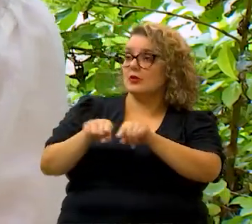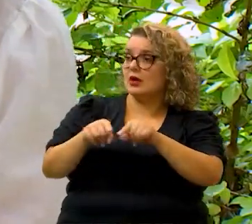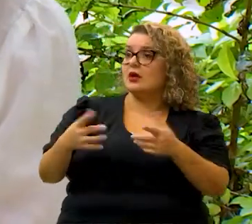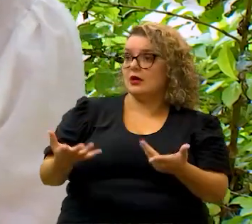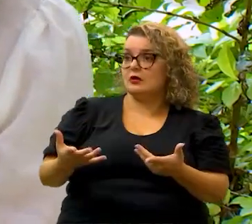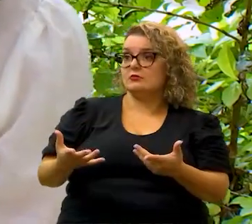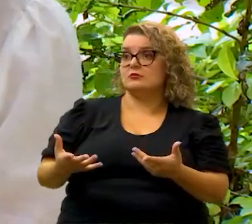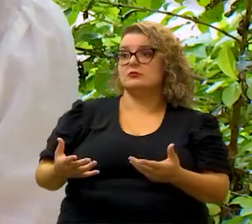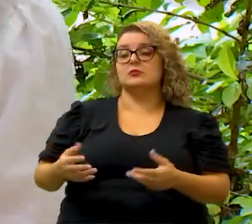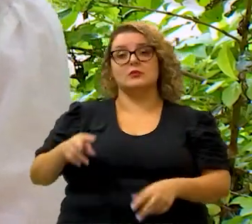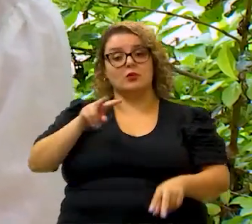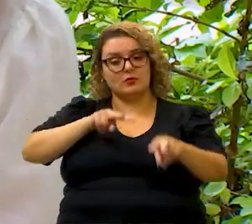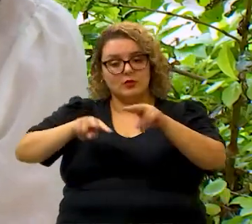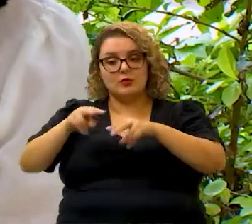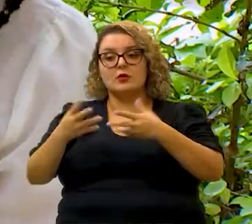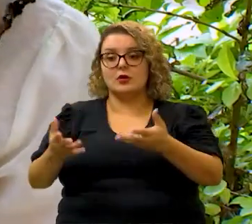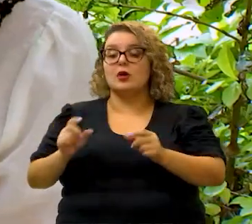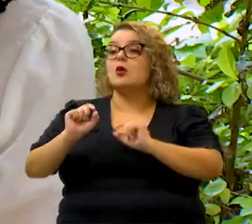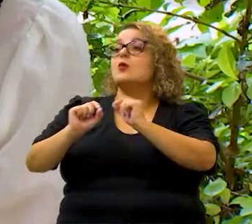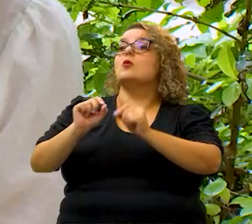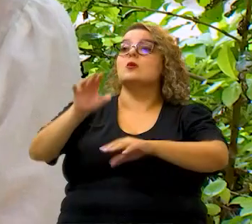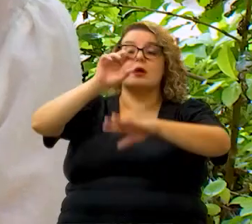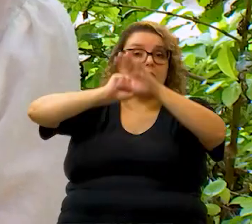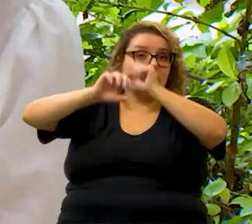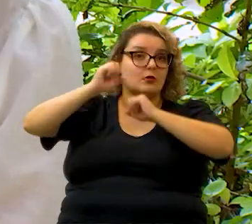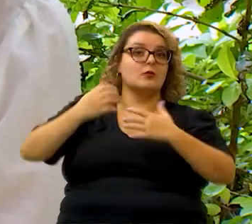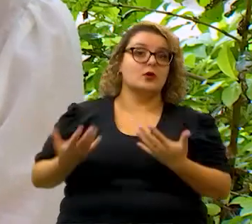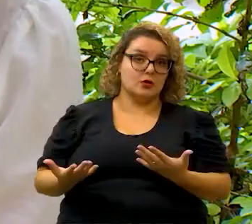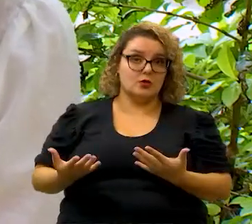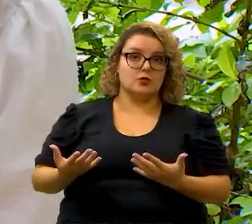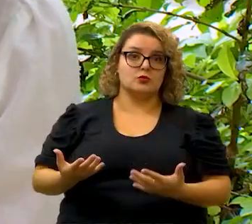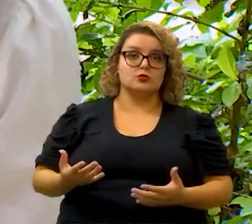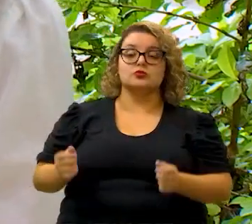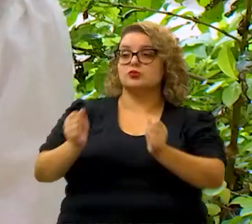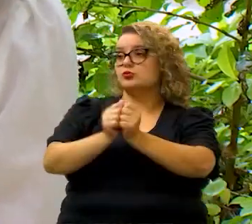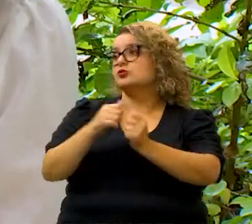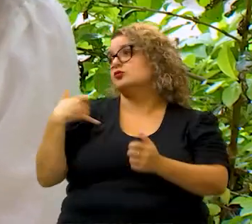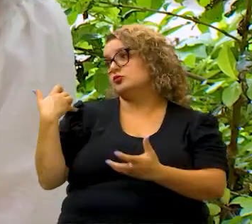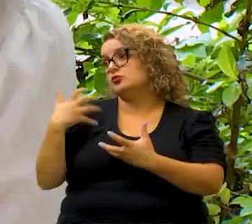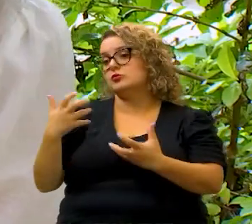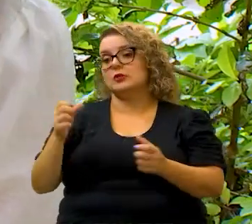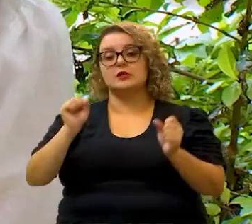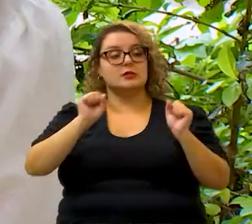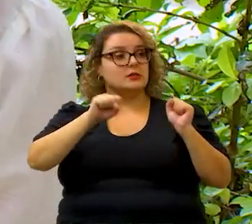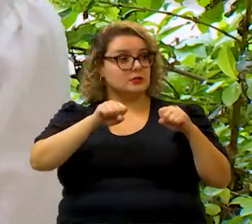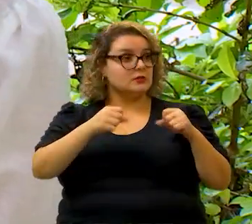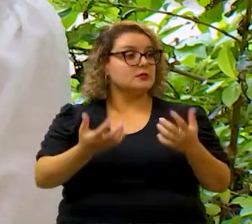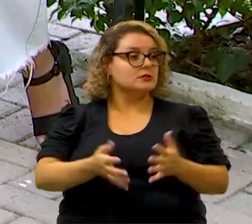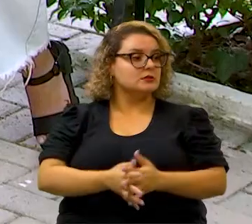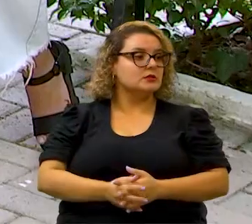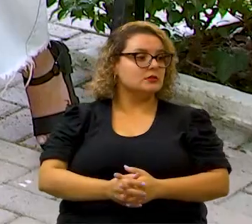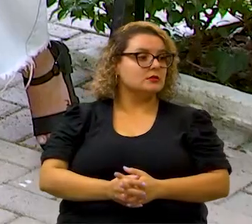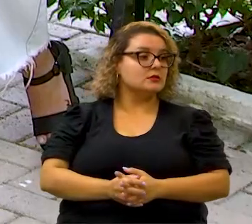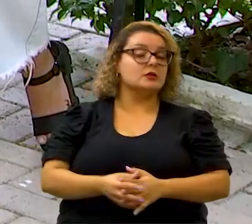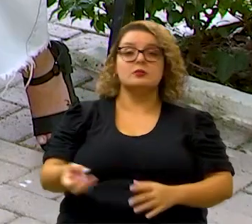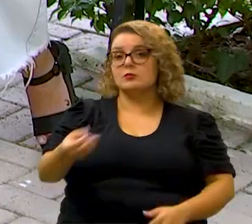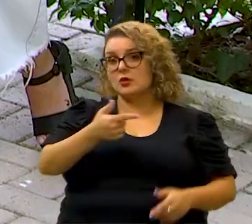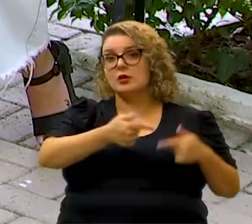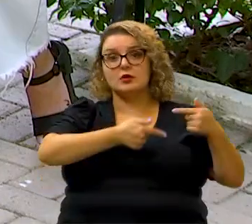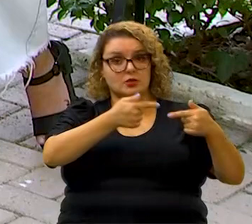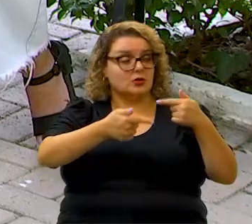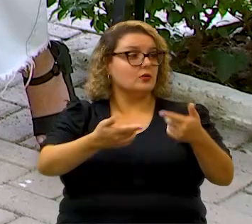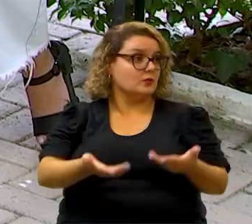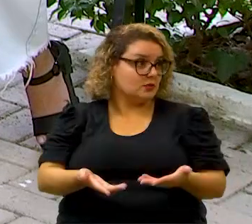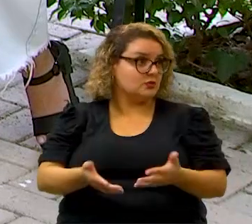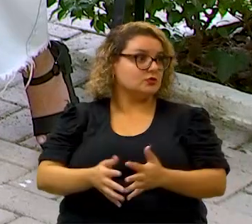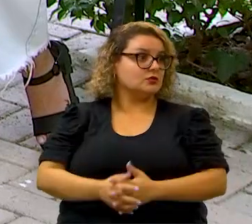no envelhecimento também, então olhar para isso, né? O que a gente pode aprender com os nossos idosos mesmo. Sim, e até para